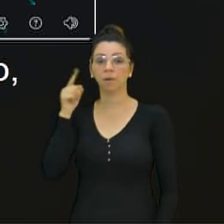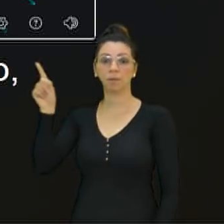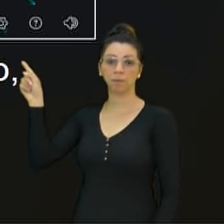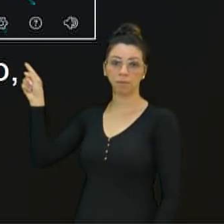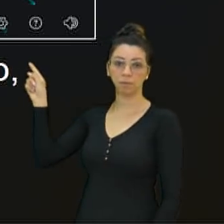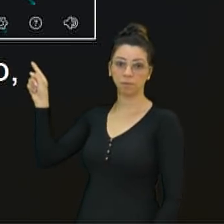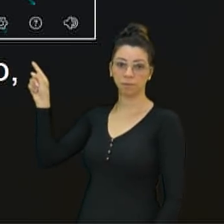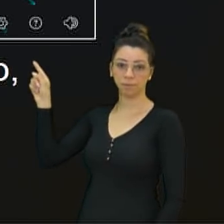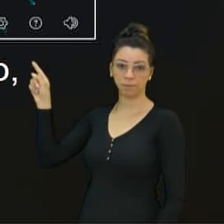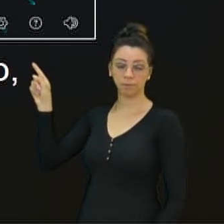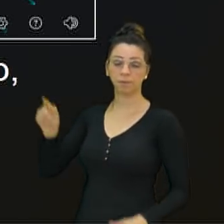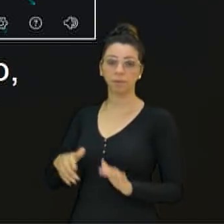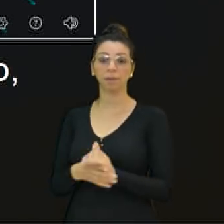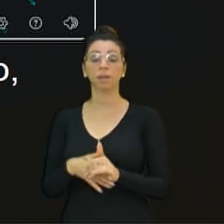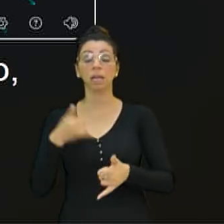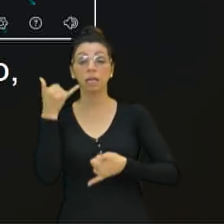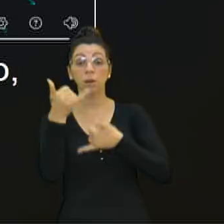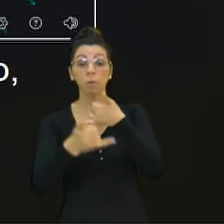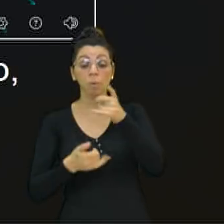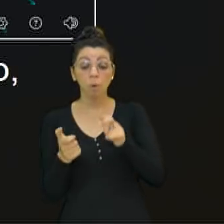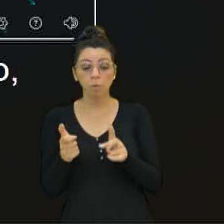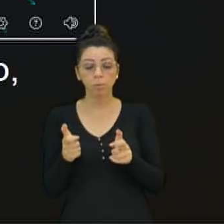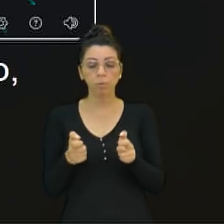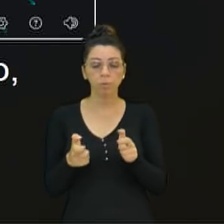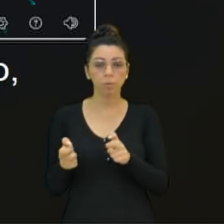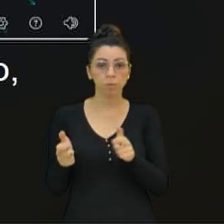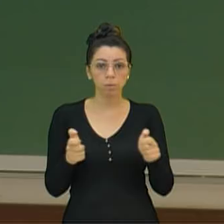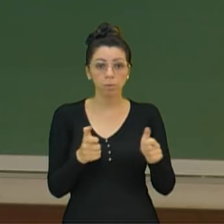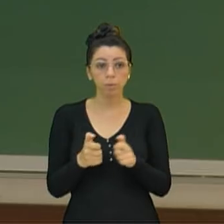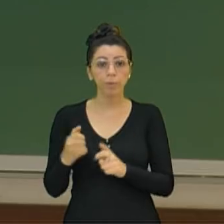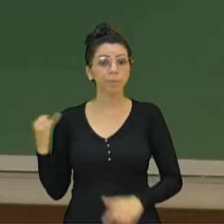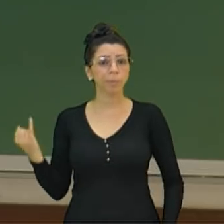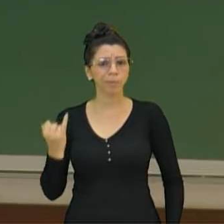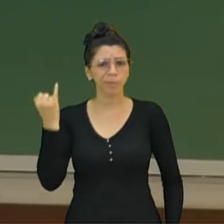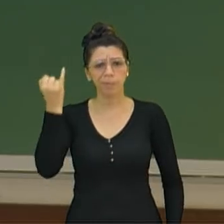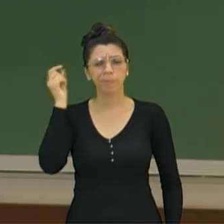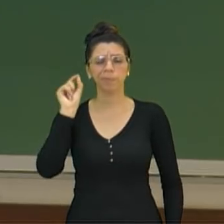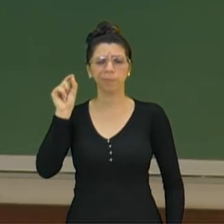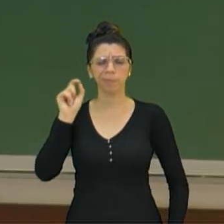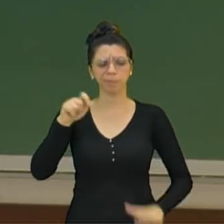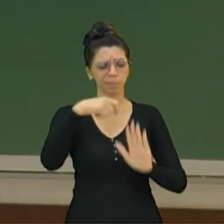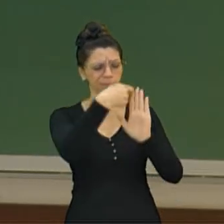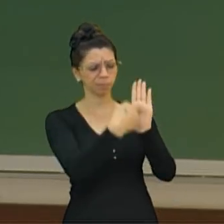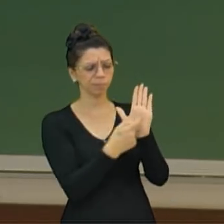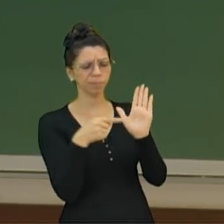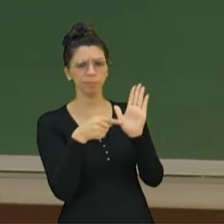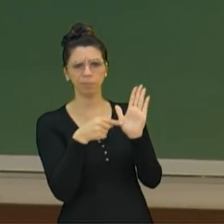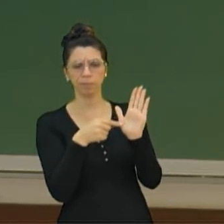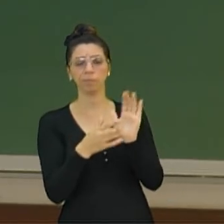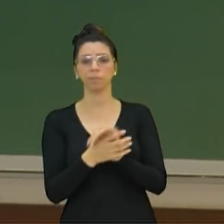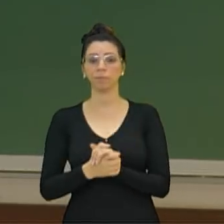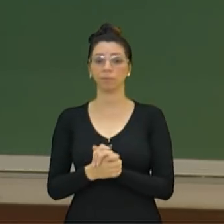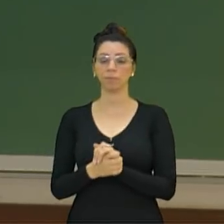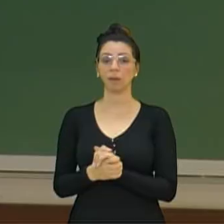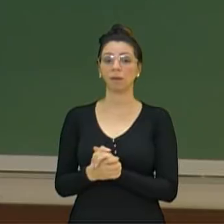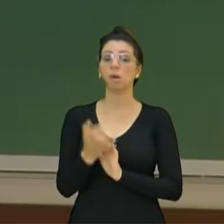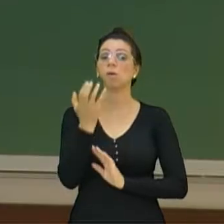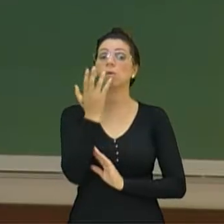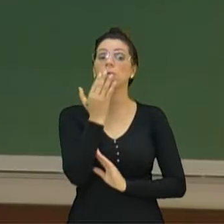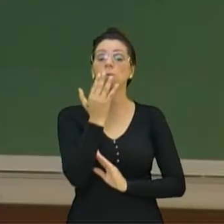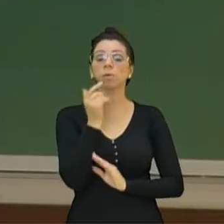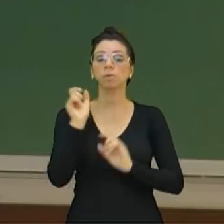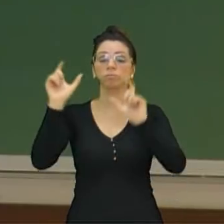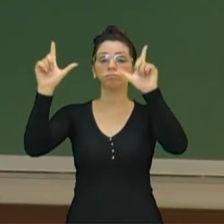um jogo, mas é um jogo muito importante. Olha o texto que eu trago para vocês. Ao colorir as